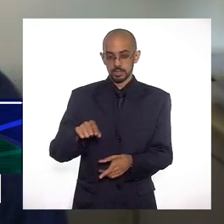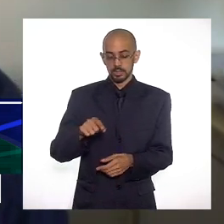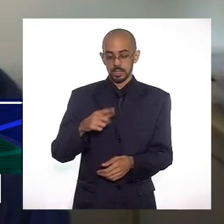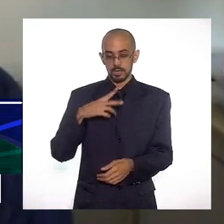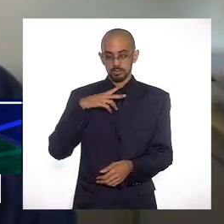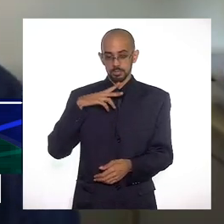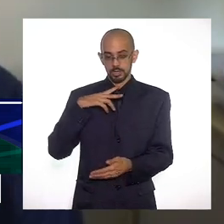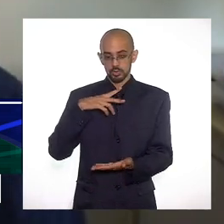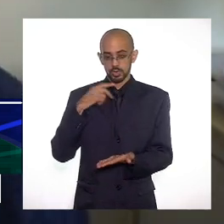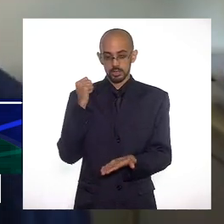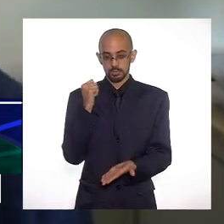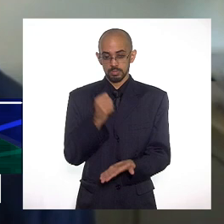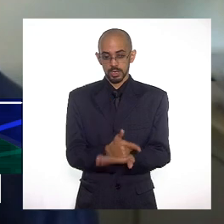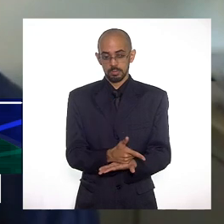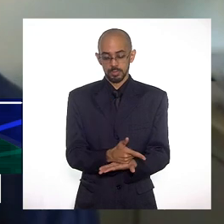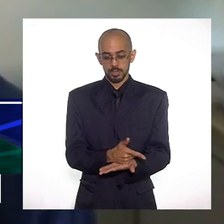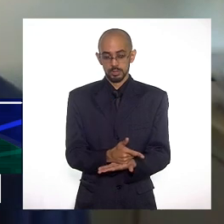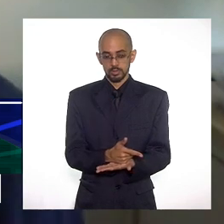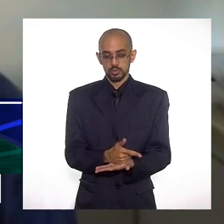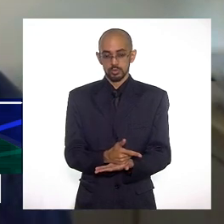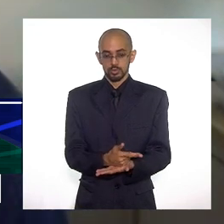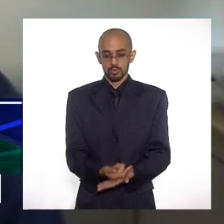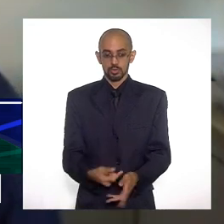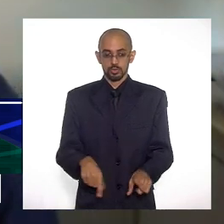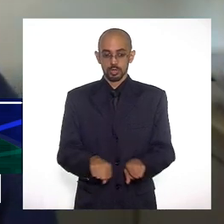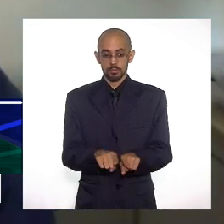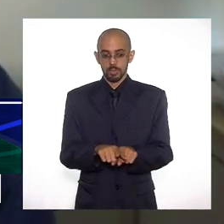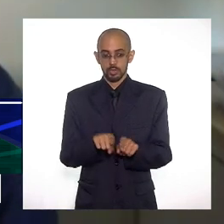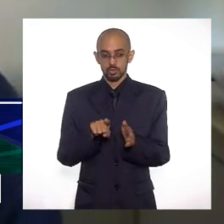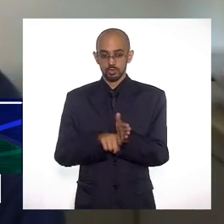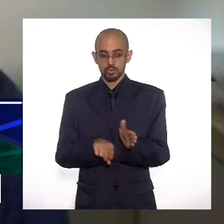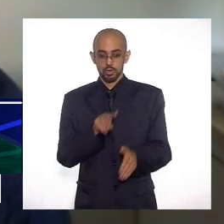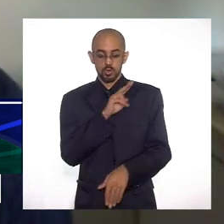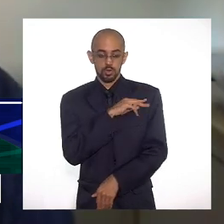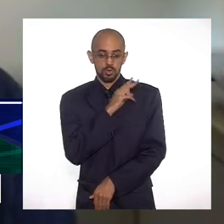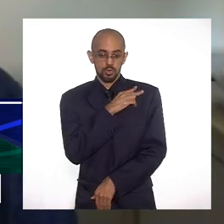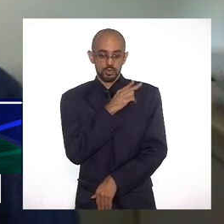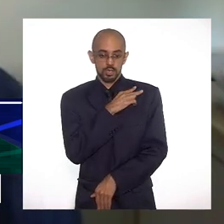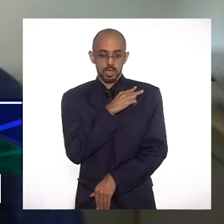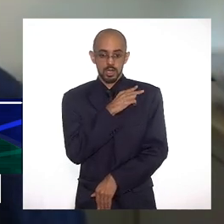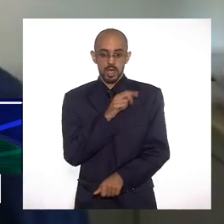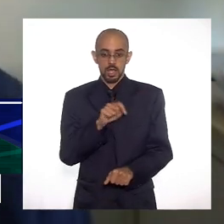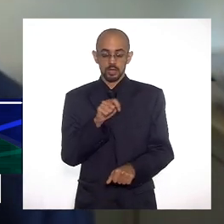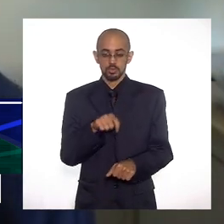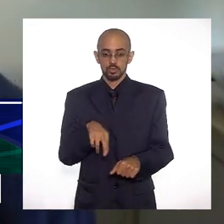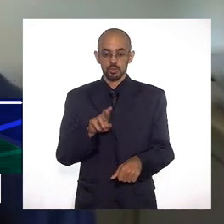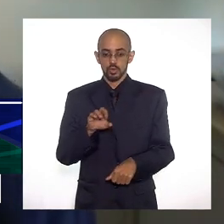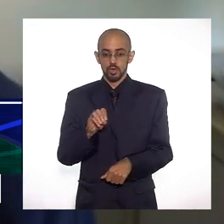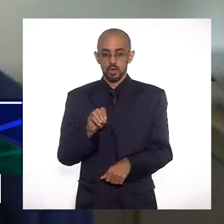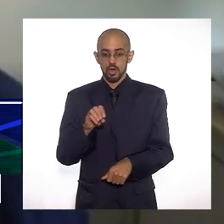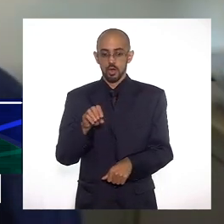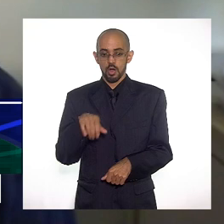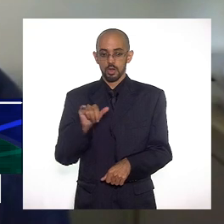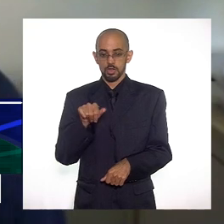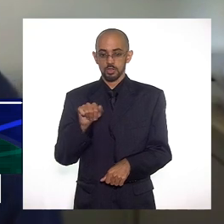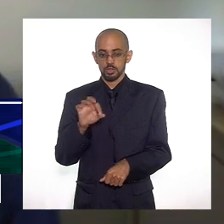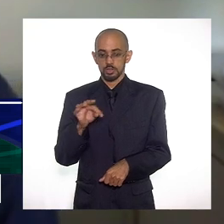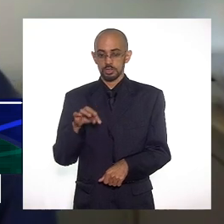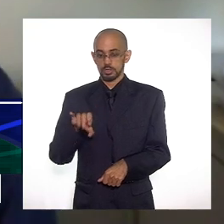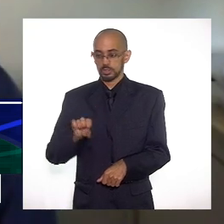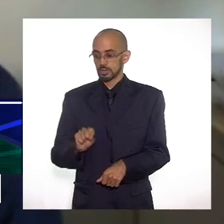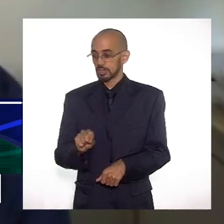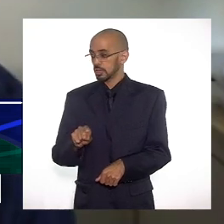a contribuição patronal, os royalties e as participações especiais, e